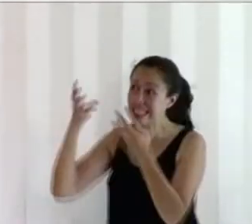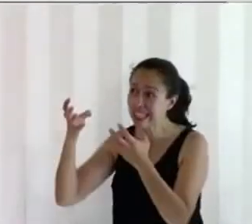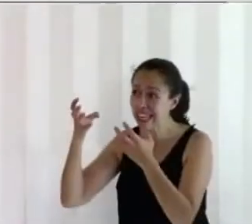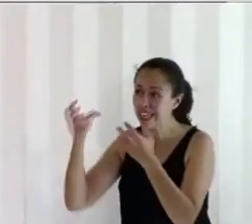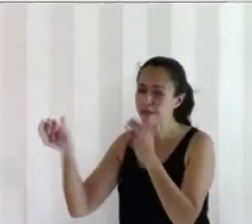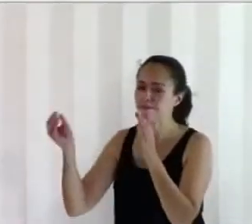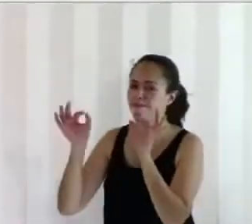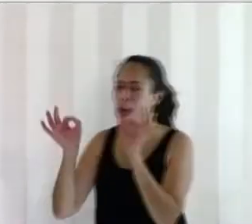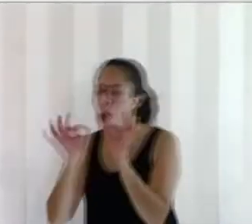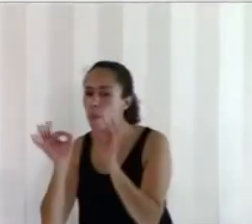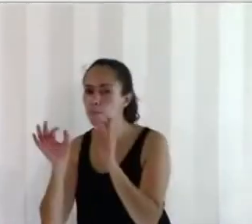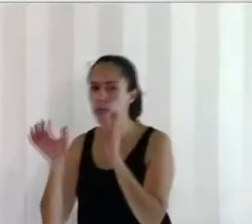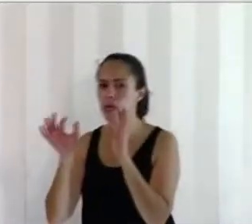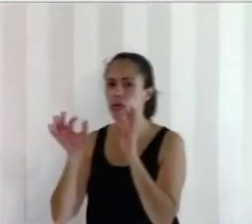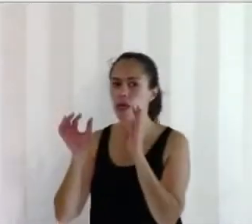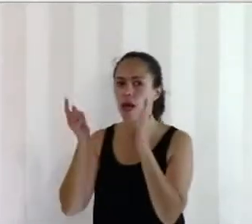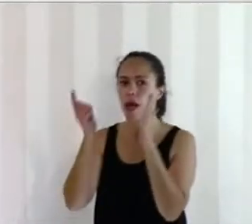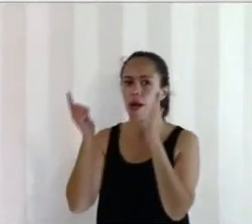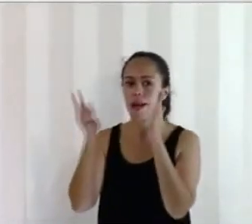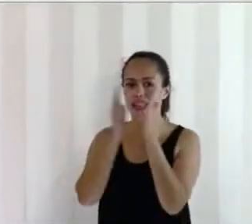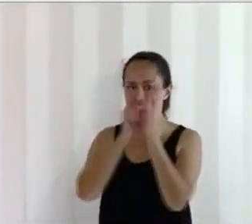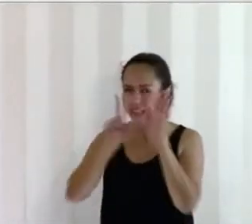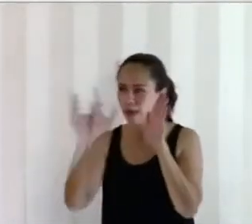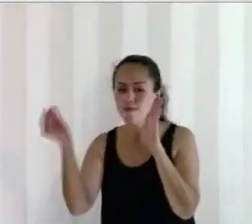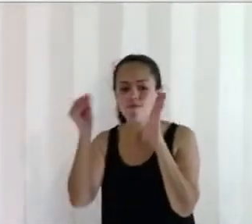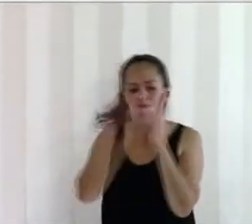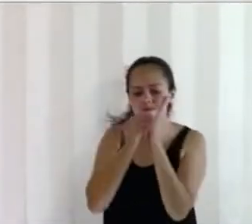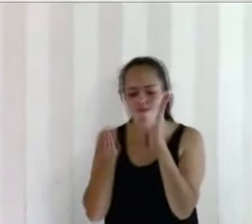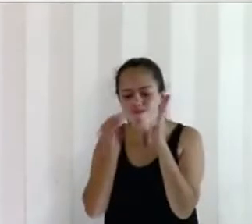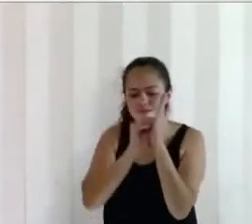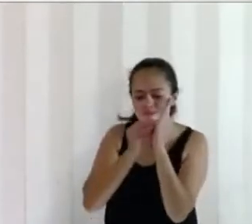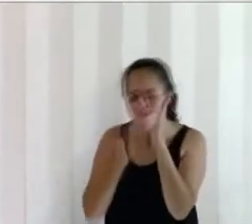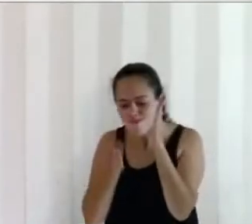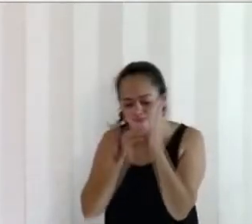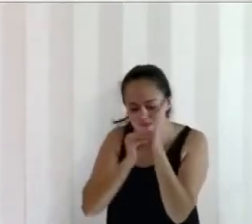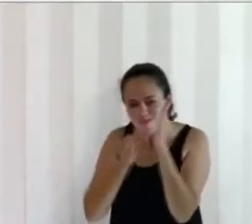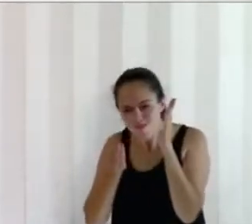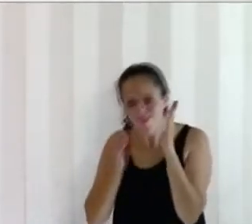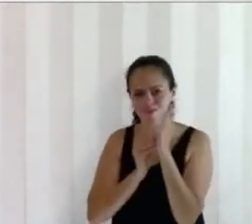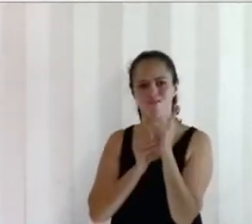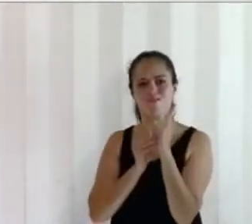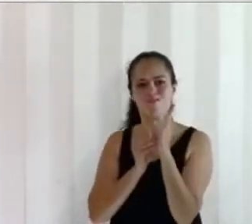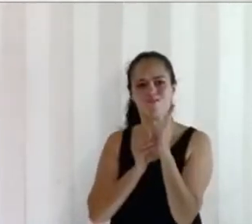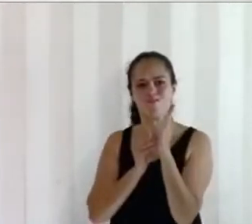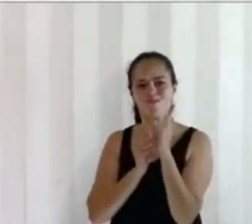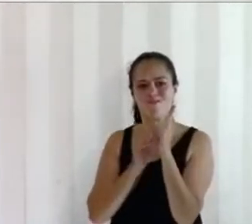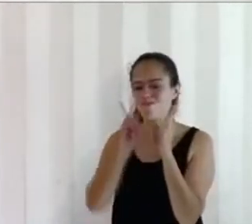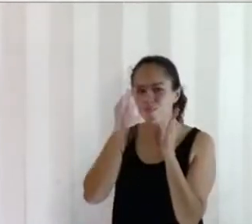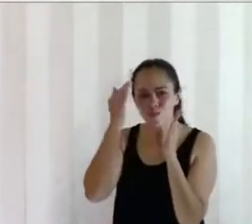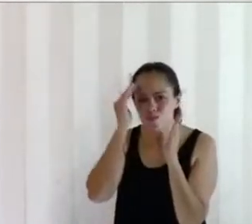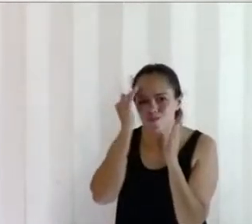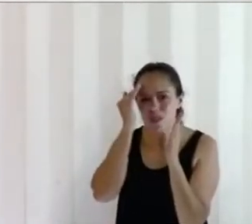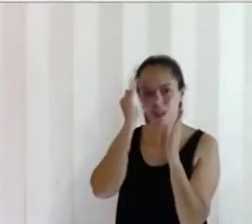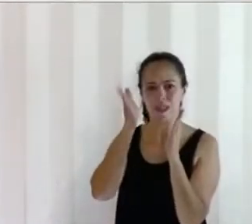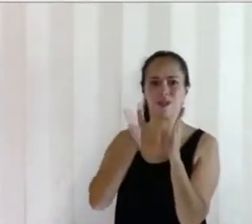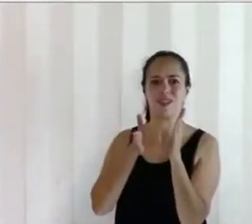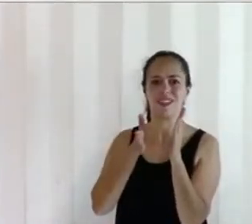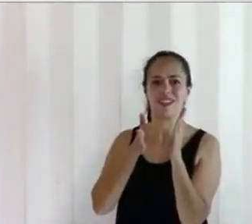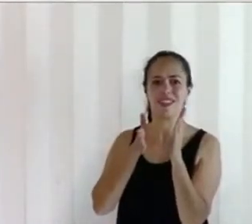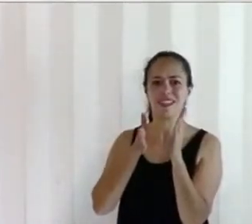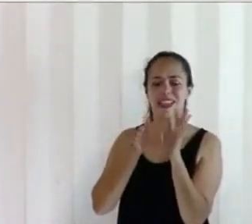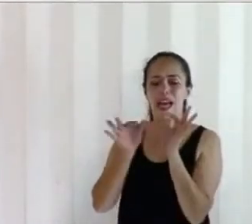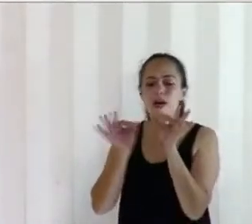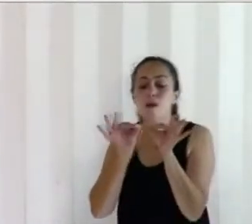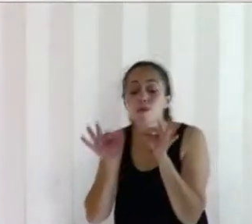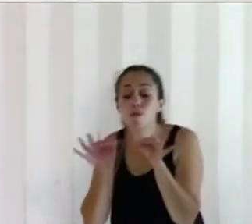por isso que muitas igrejas precisariam voltar urgentemente aos princípios, porque elas estão cheias de